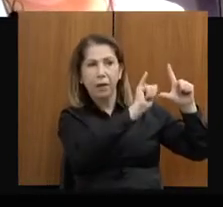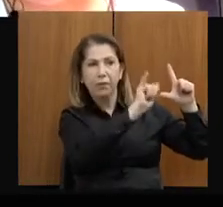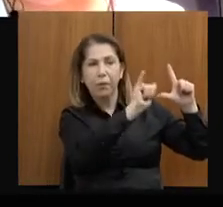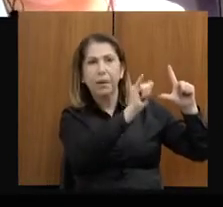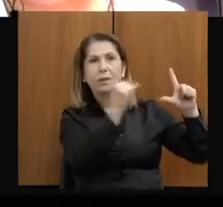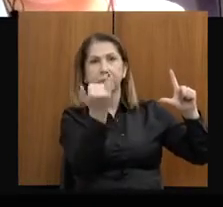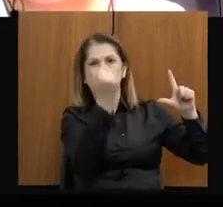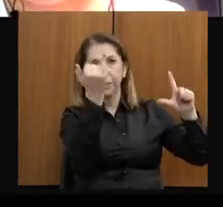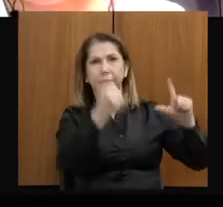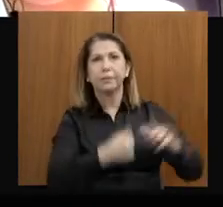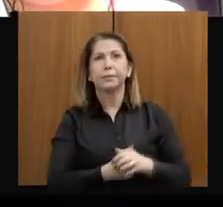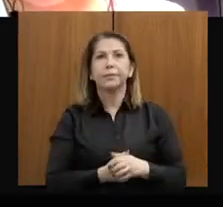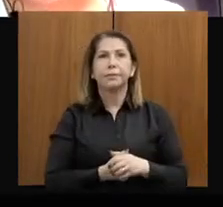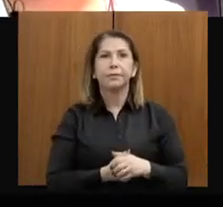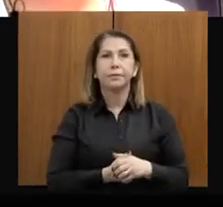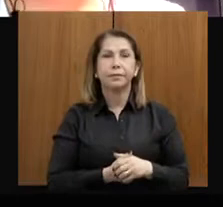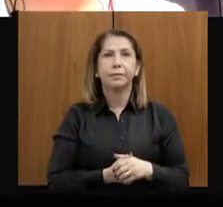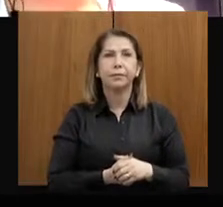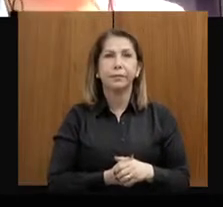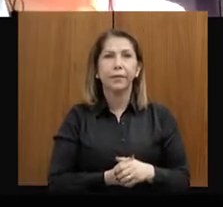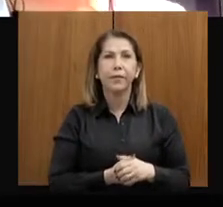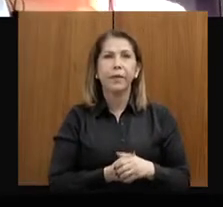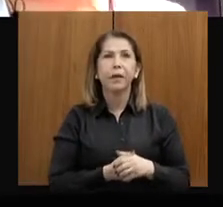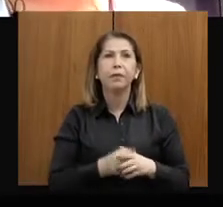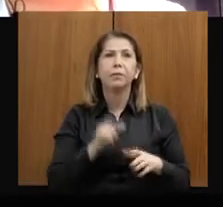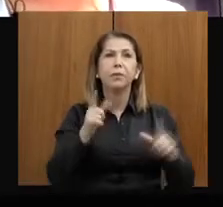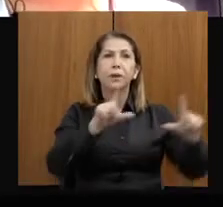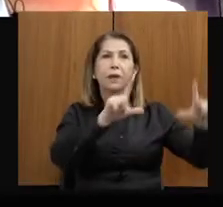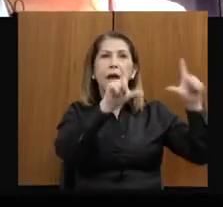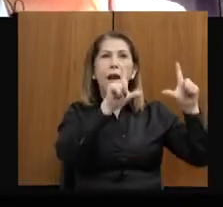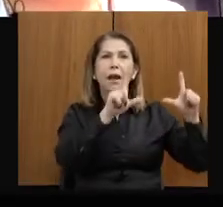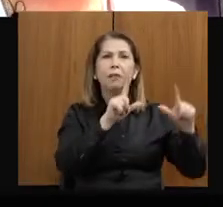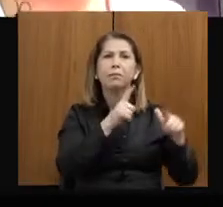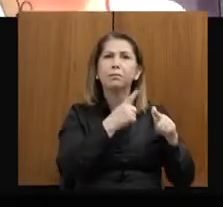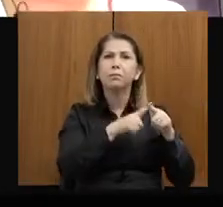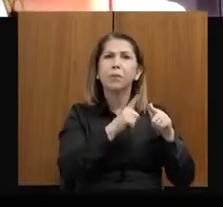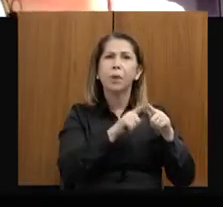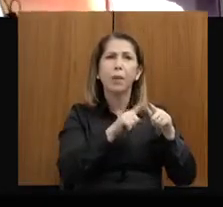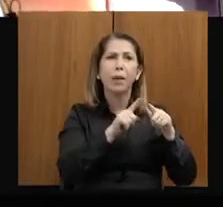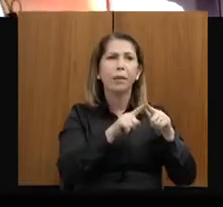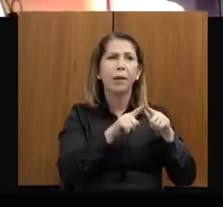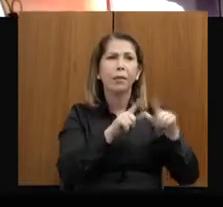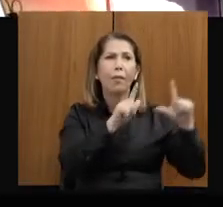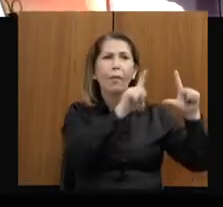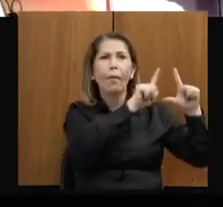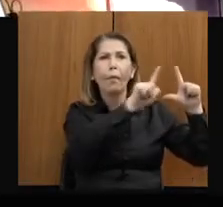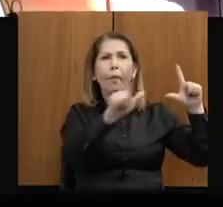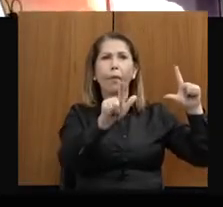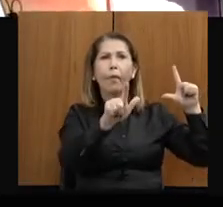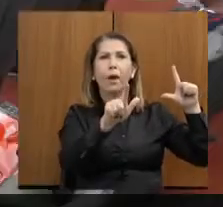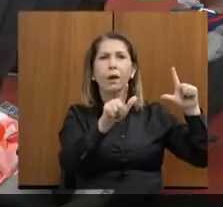e e a tela está em branco nosso tecido algum problema na apresentação